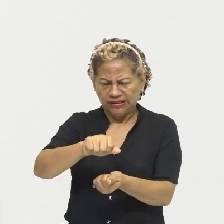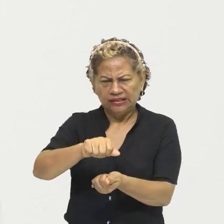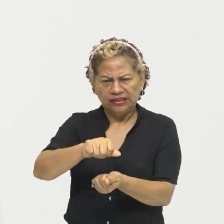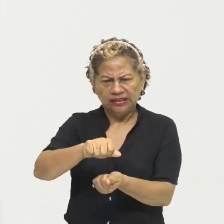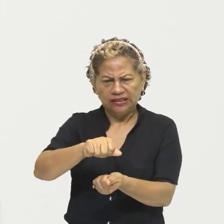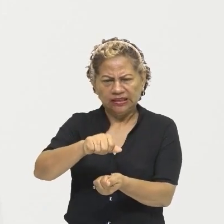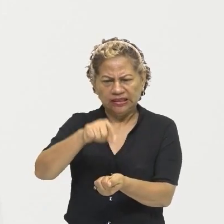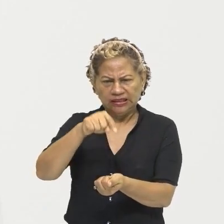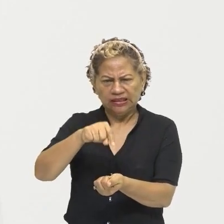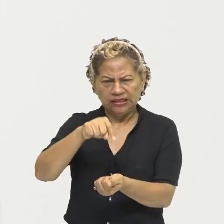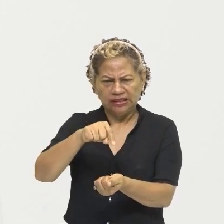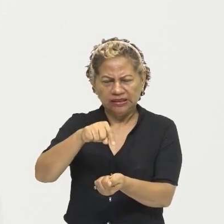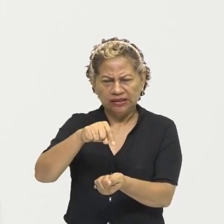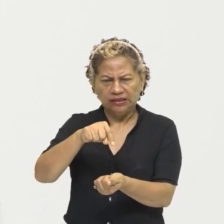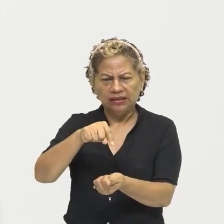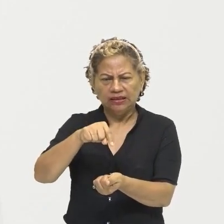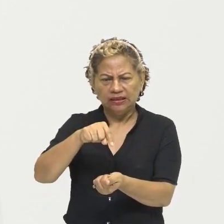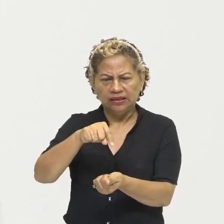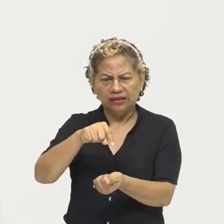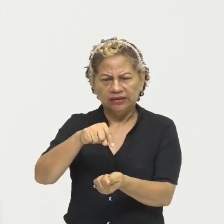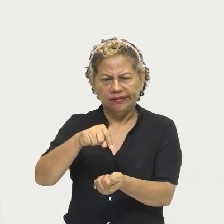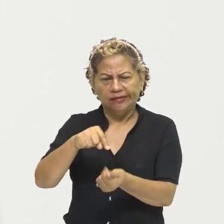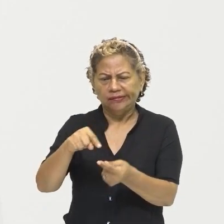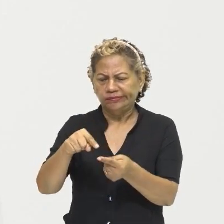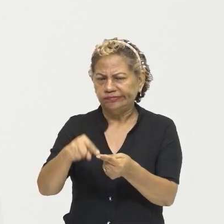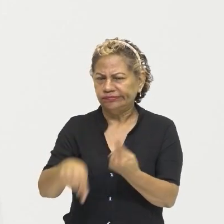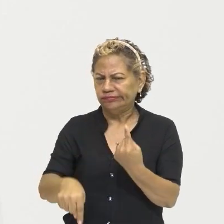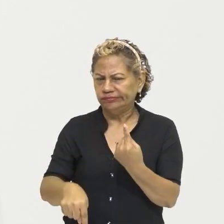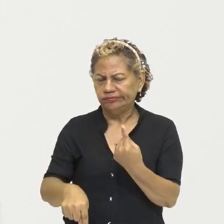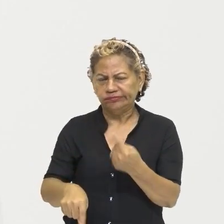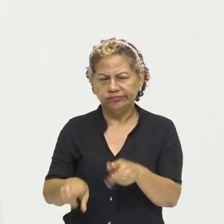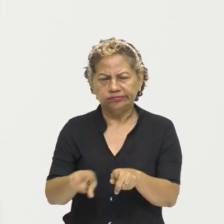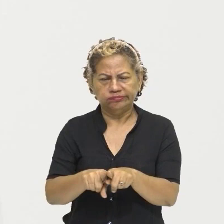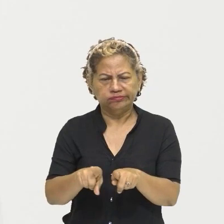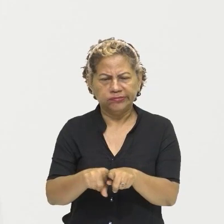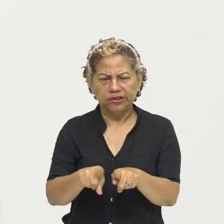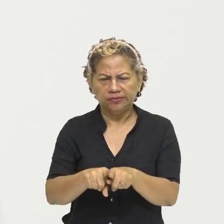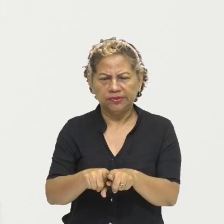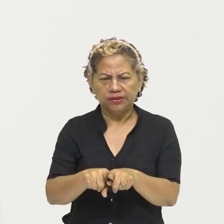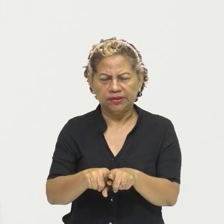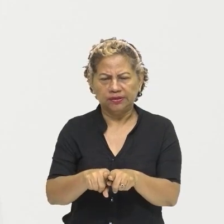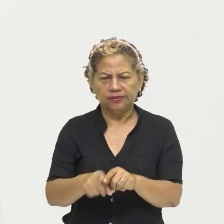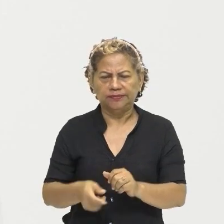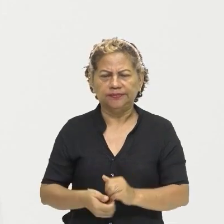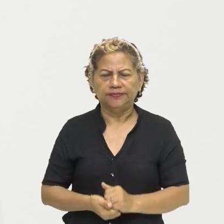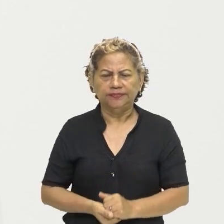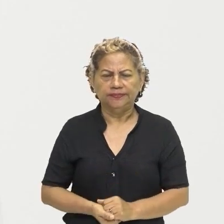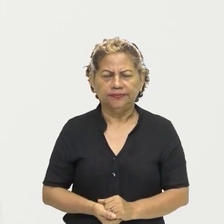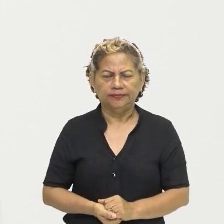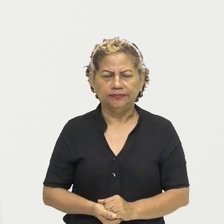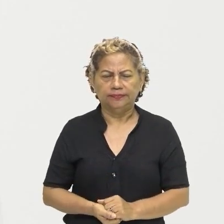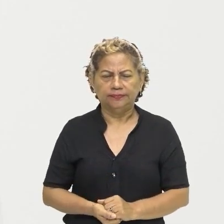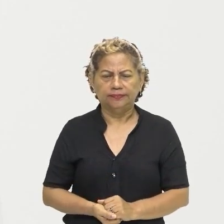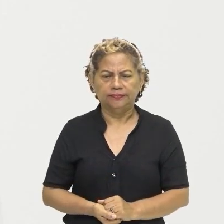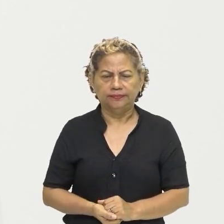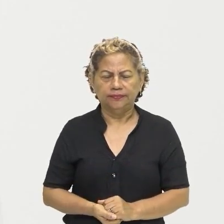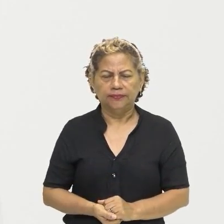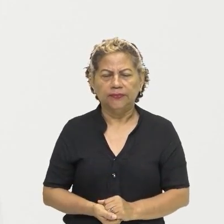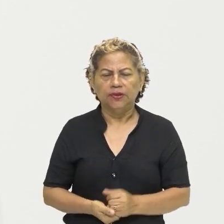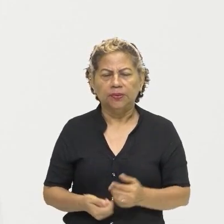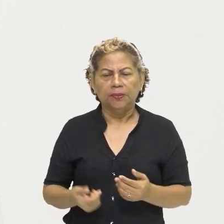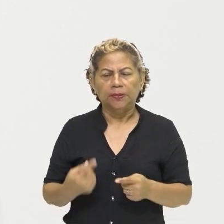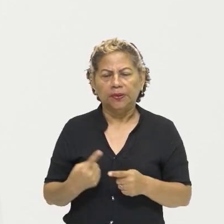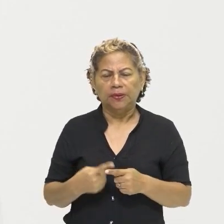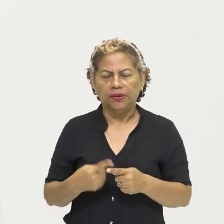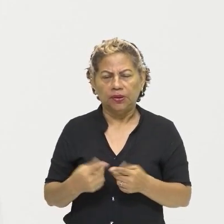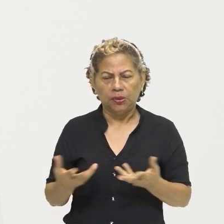Terra, que girava ao redor da Terra, e isso aí, essa teoria já caiu há muito tempo. Hoje se sabe que